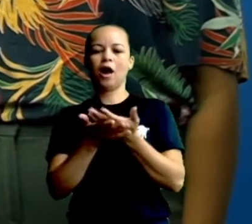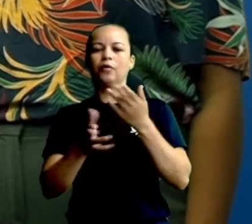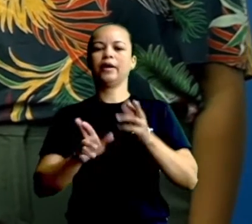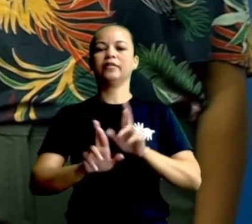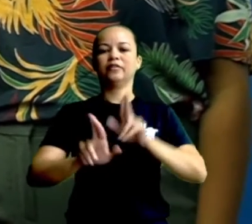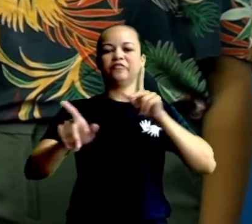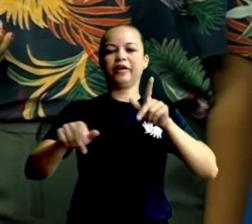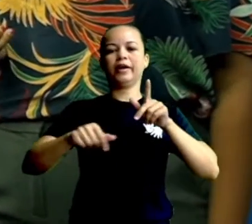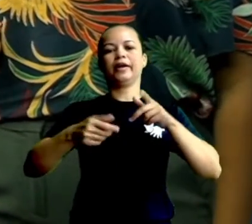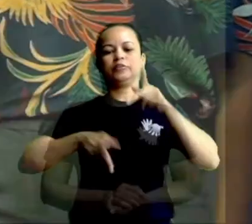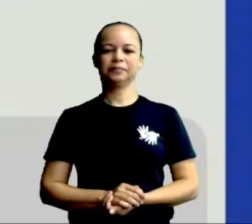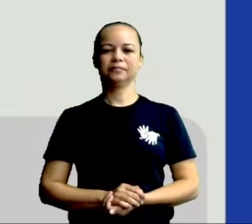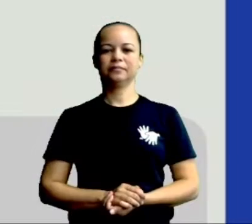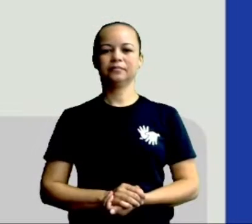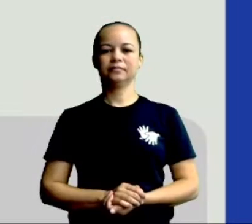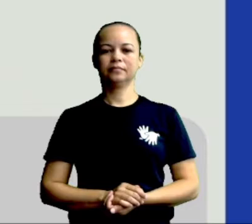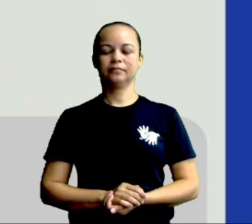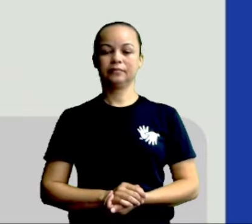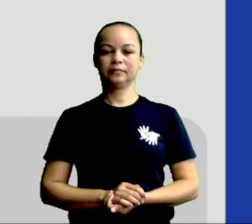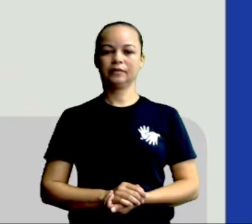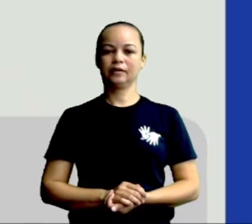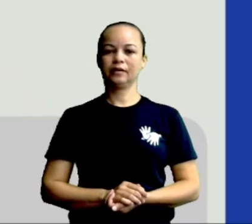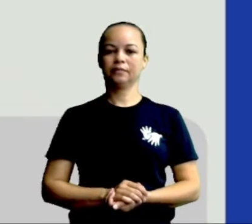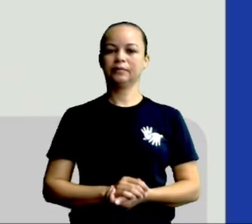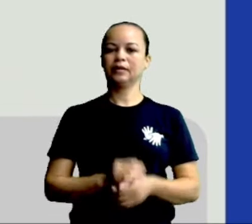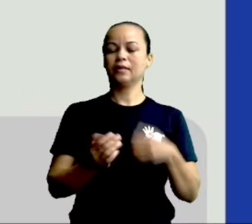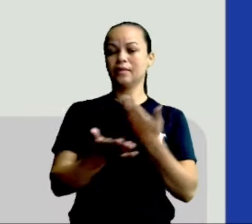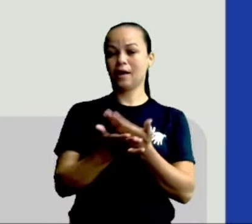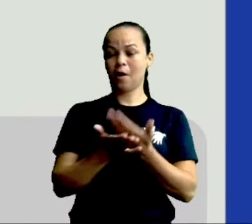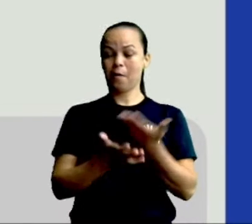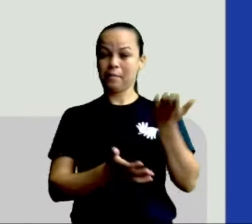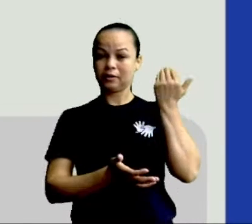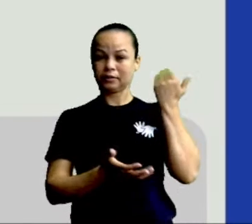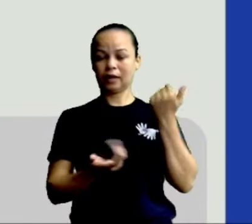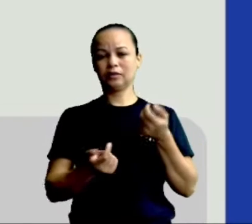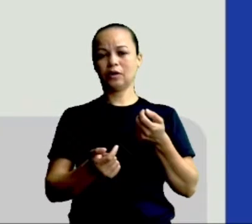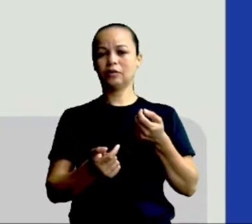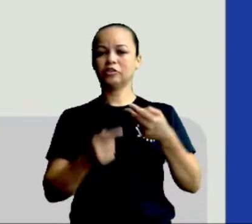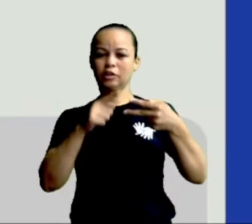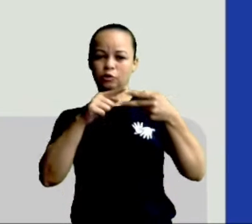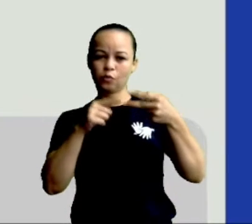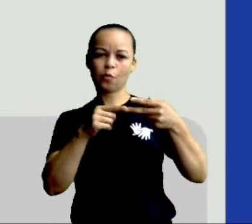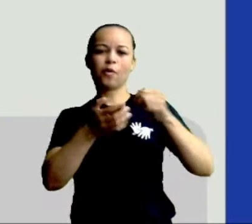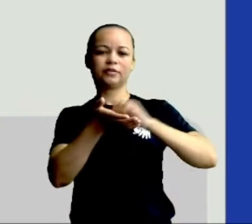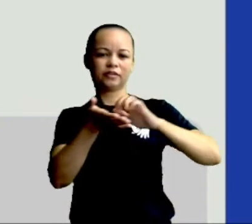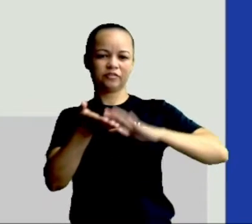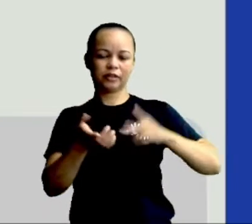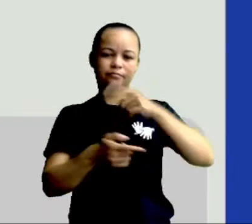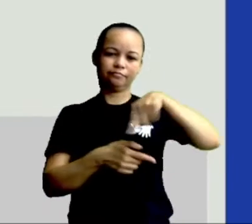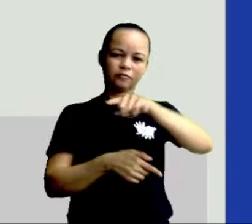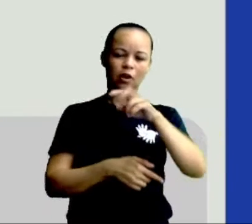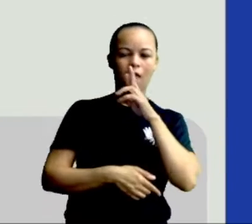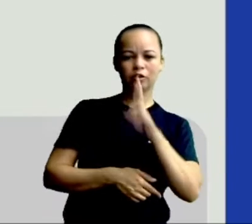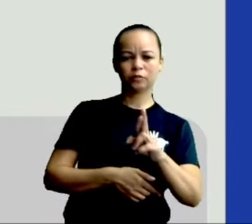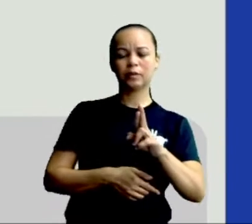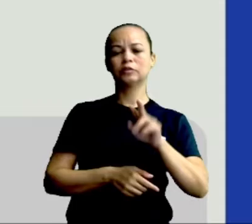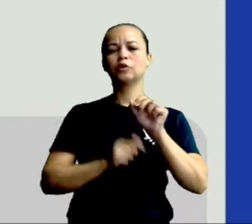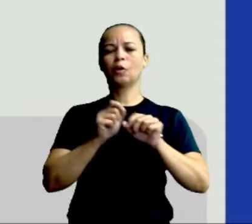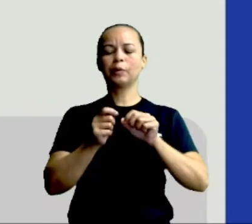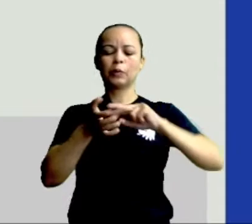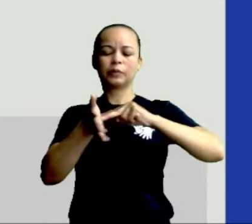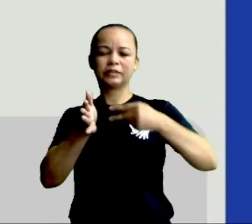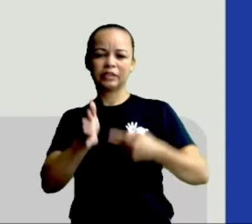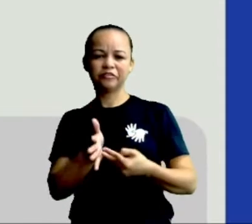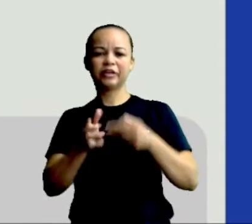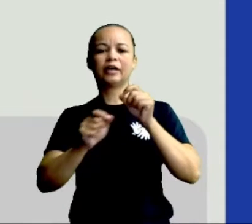de Culturas. Então, na aula passada, eu deixei duas questões para vocês responderem sobre o que significa